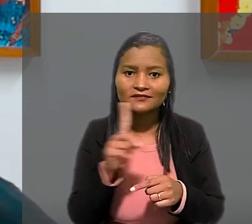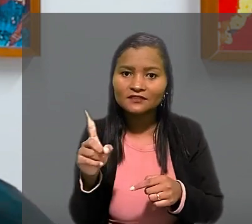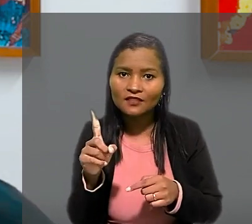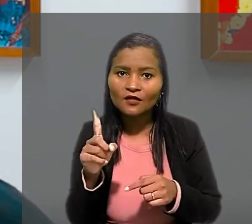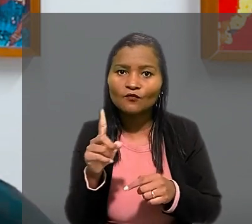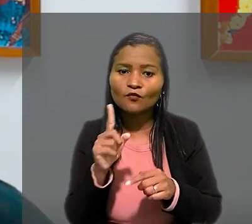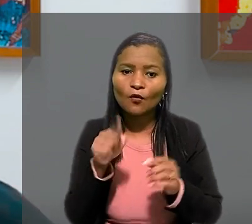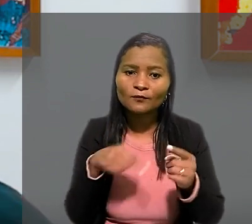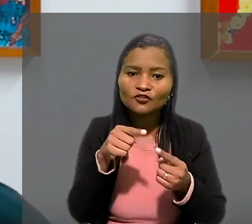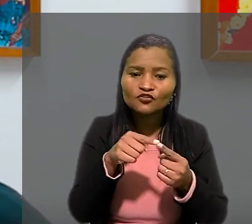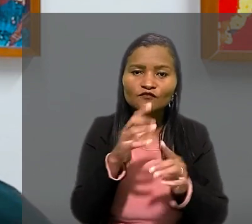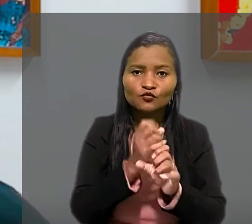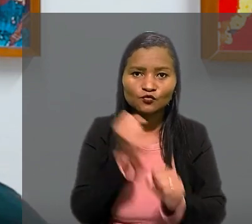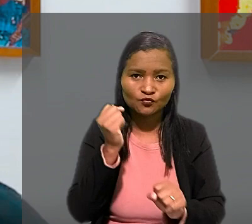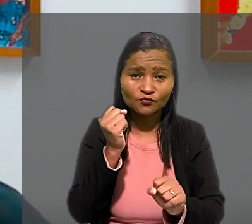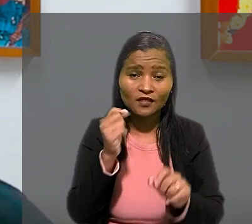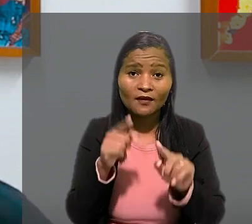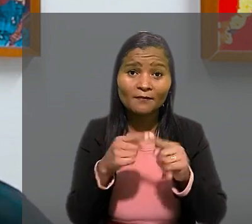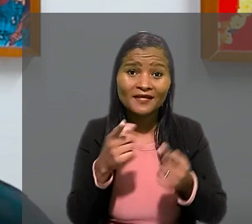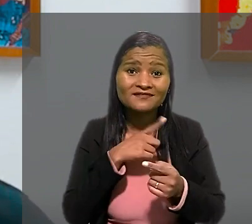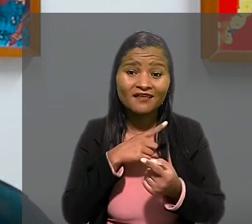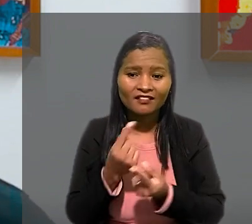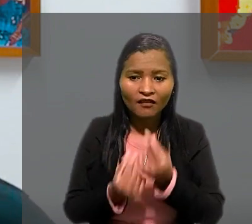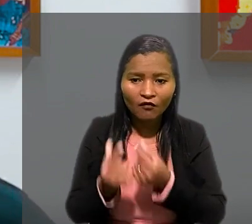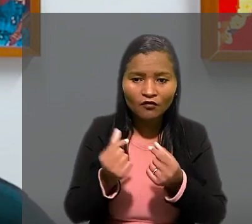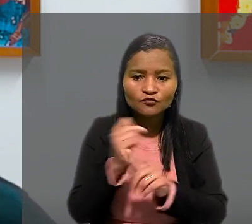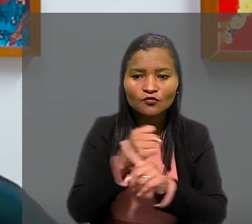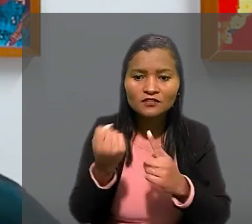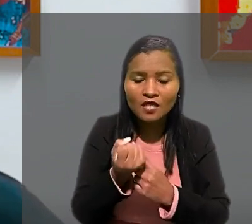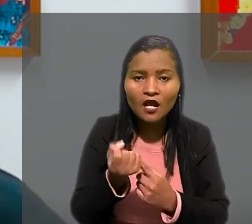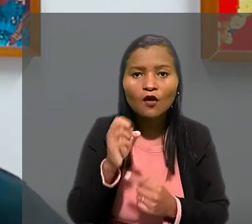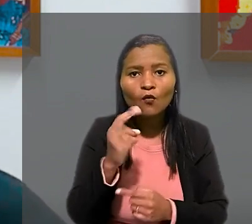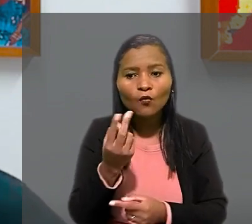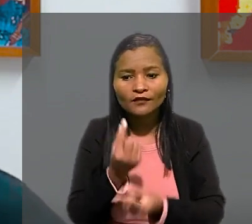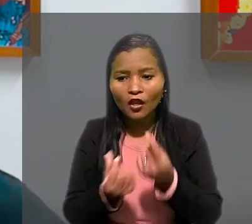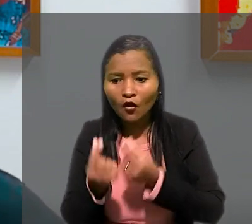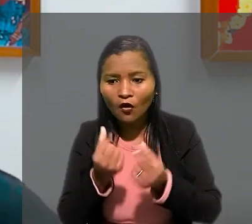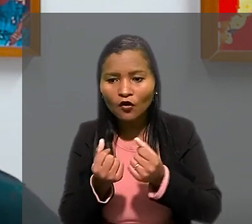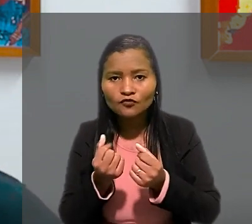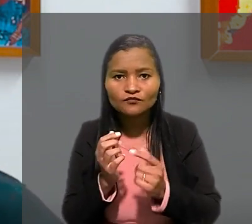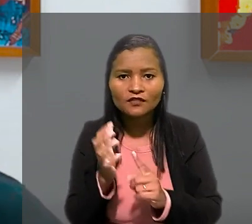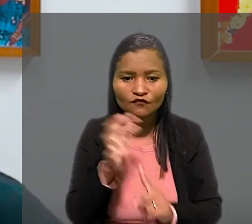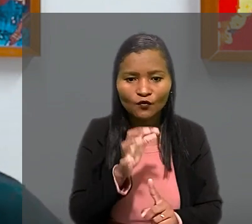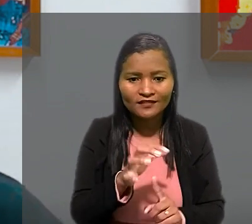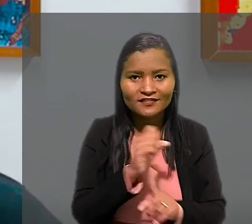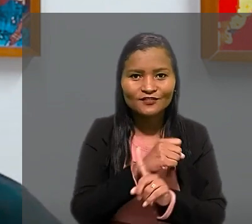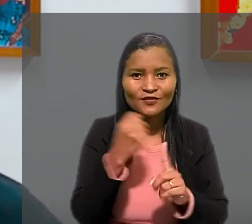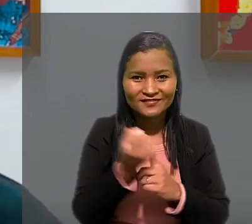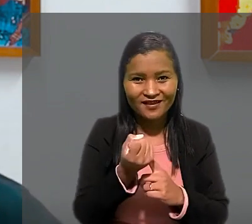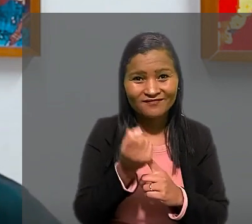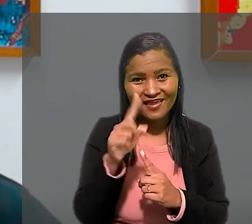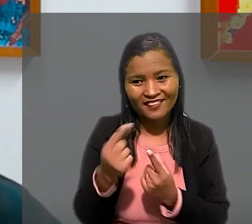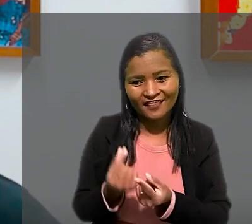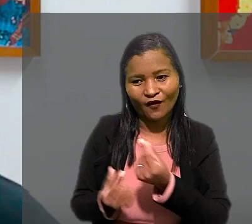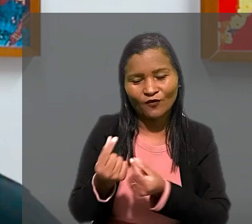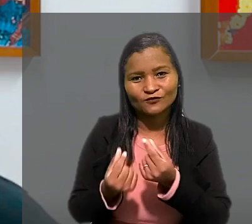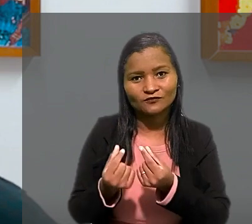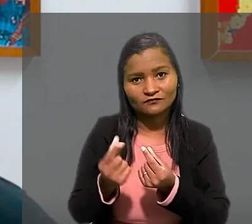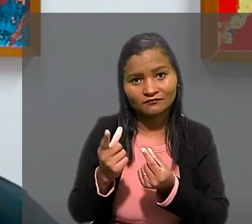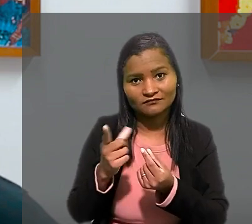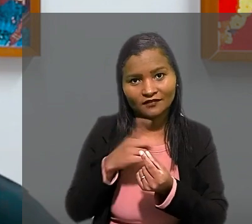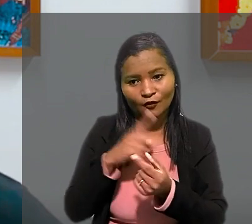que a gente chama de negócio social ou negócio de impacto social, que, como o próprio nome fala, é um negócio, ou seja, ele tem